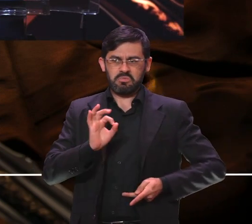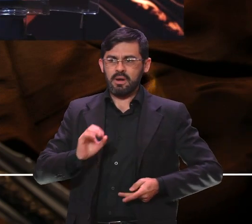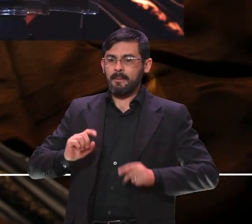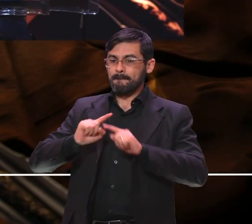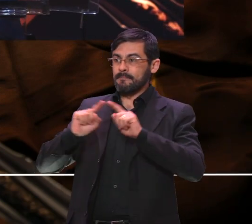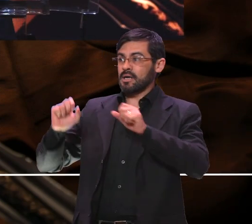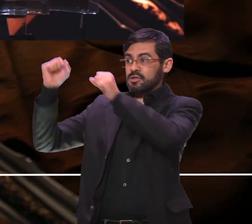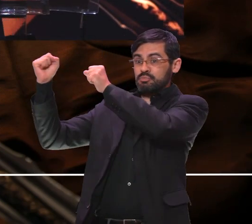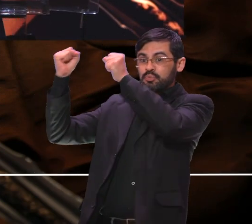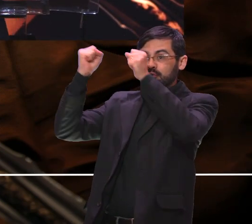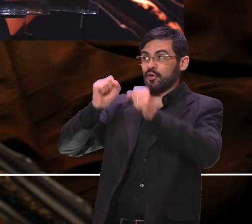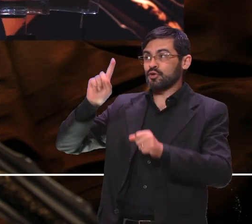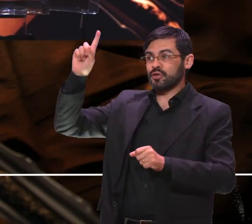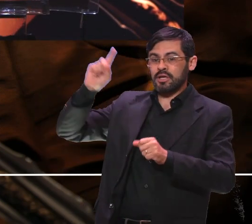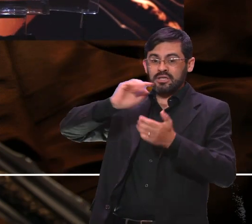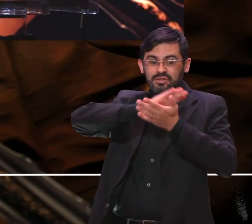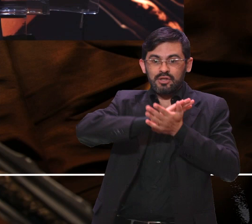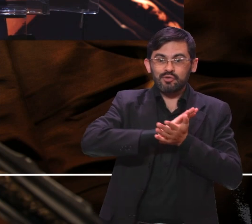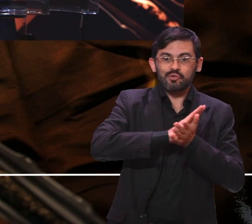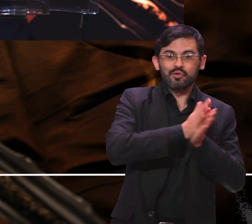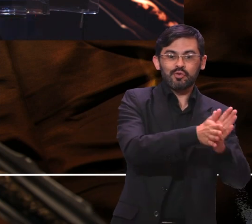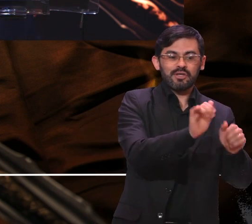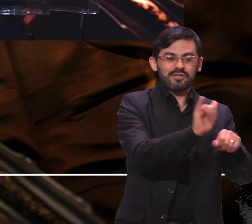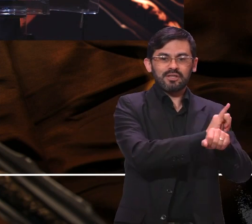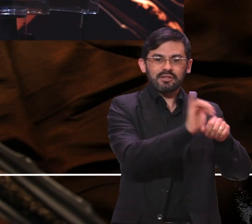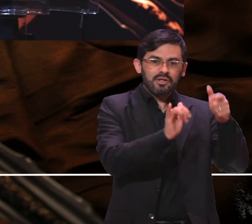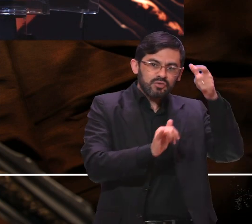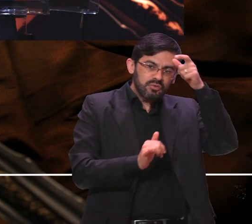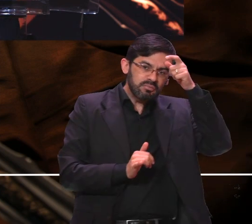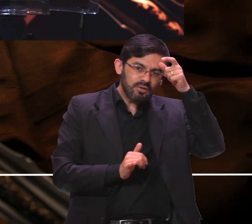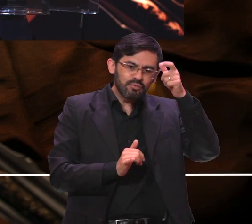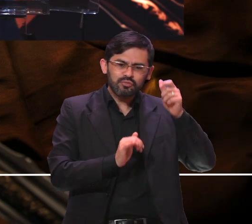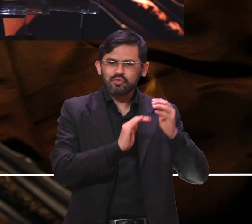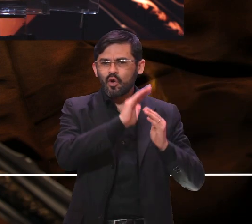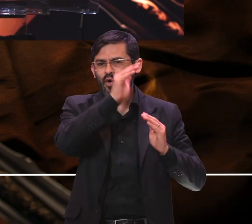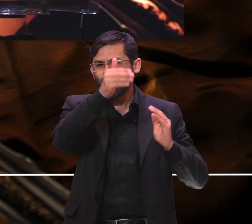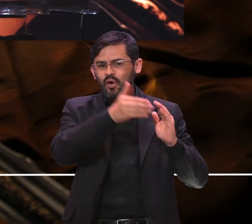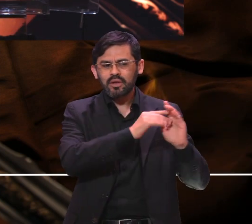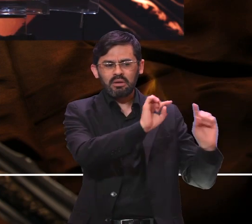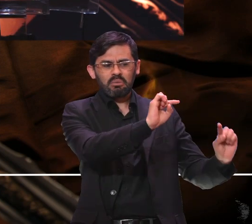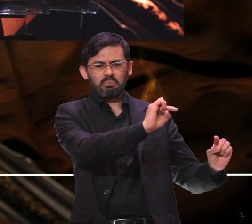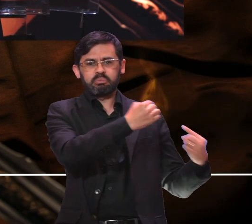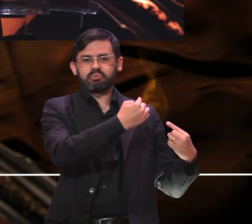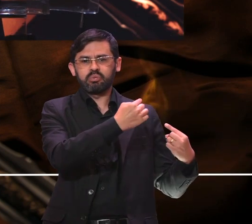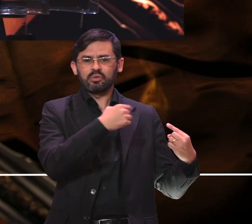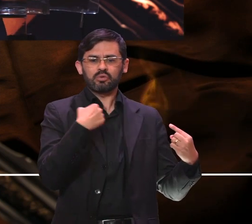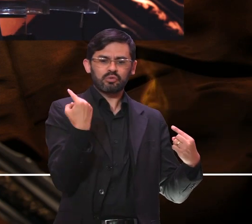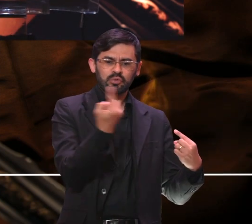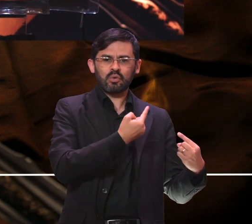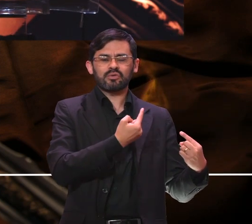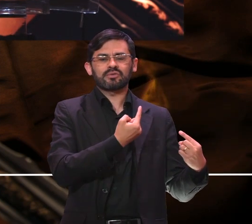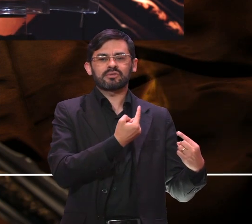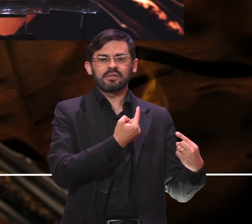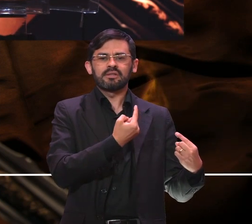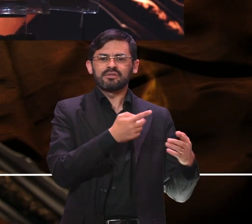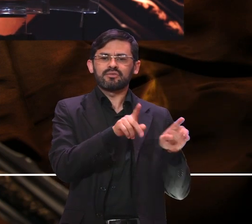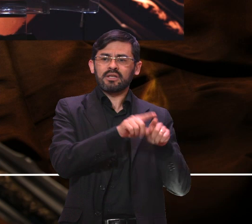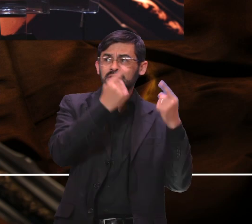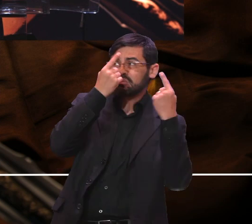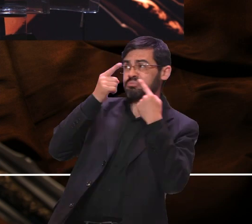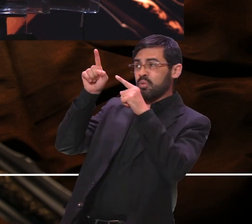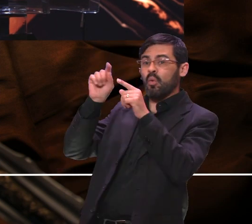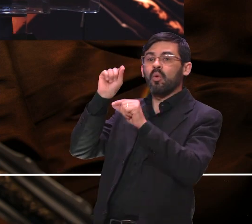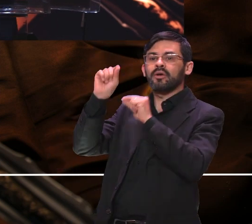para destruir fortalezas, destruir argumentos e toda pretensão que se levanta contra o conhecimento de Deus,